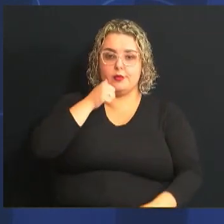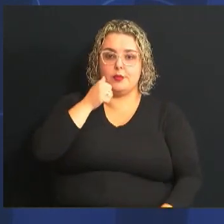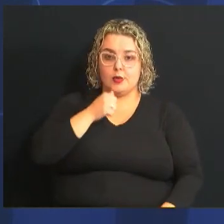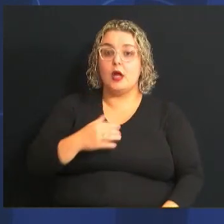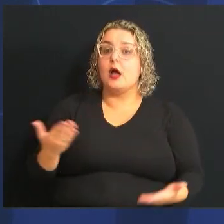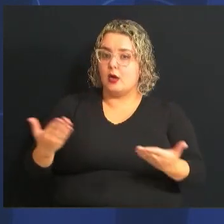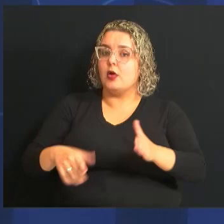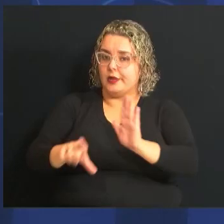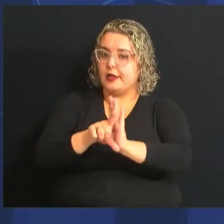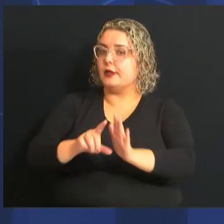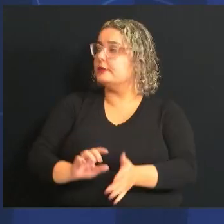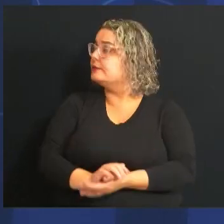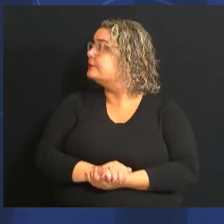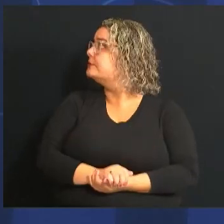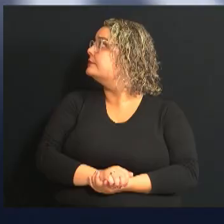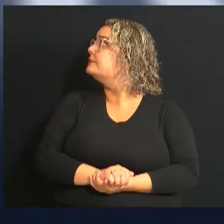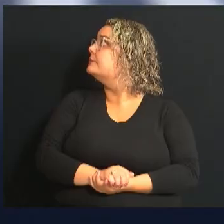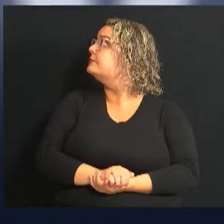lei.